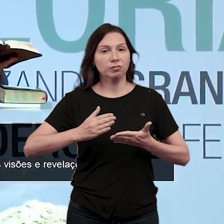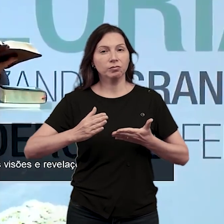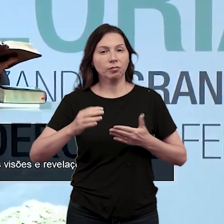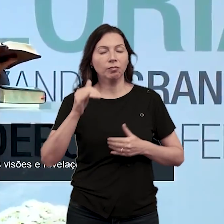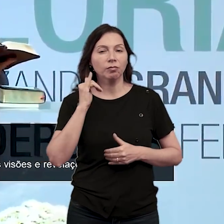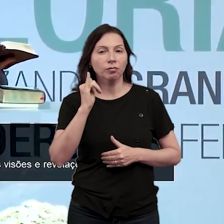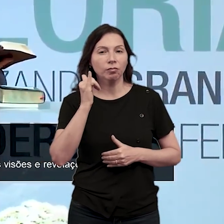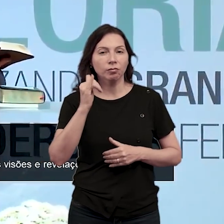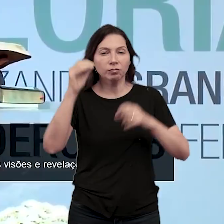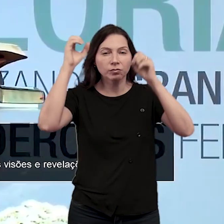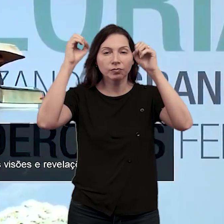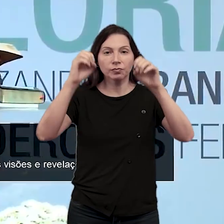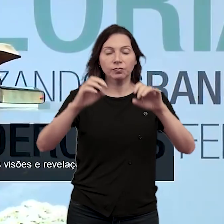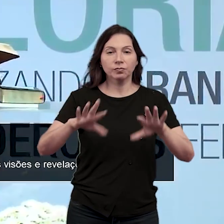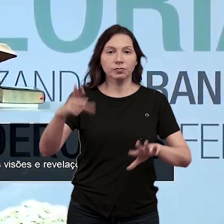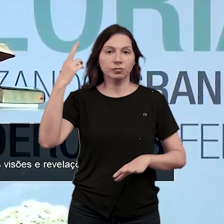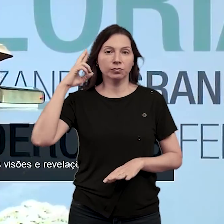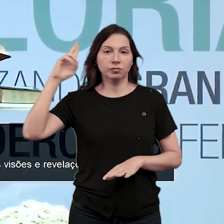revelações do Senhor.